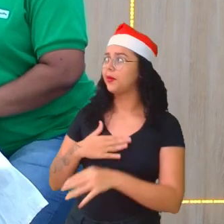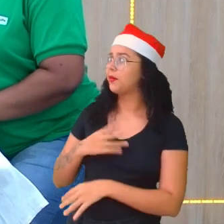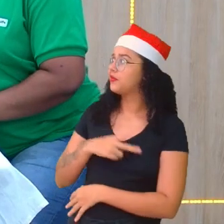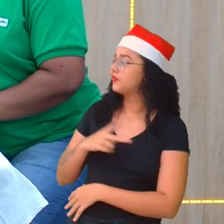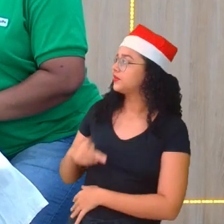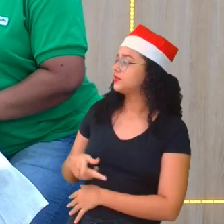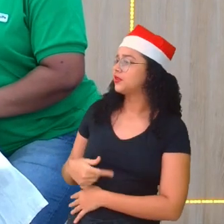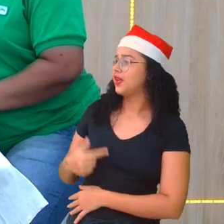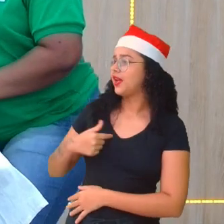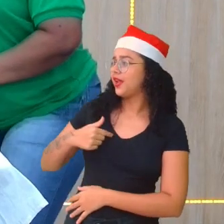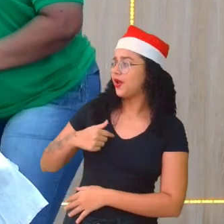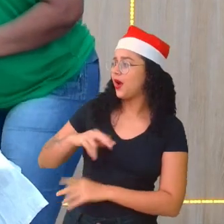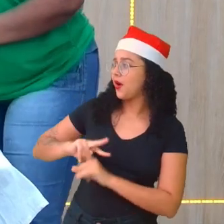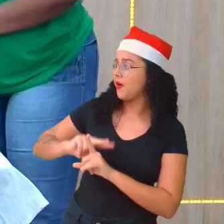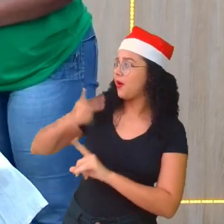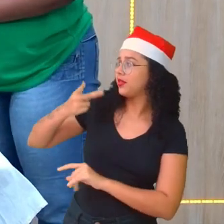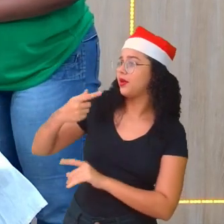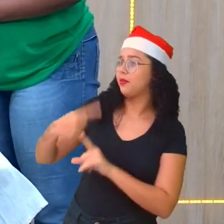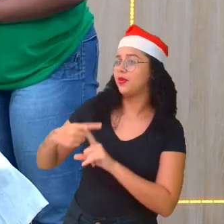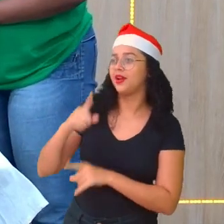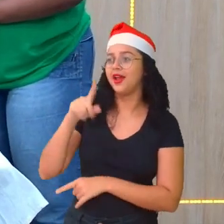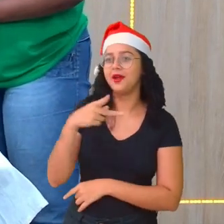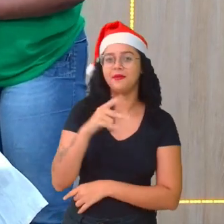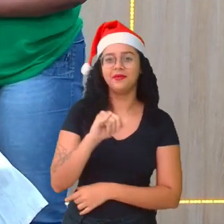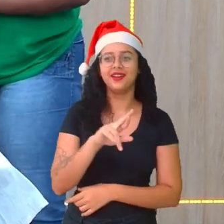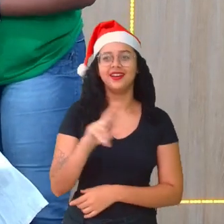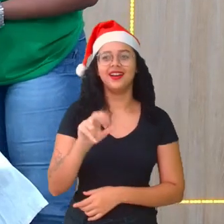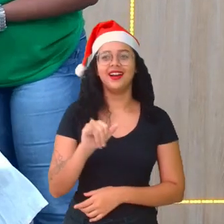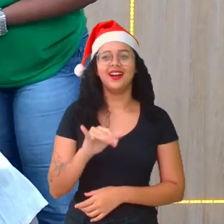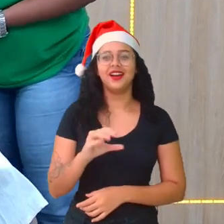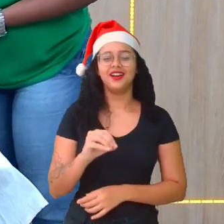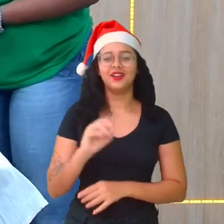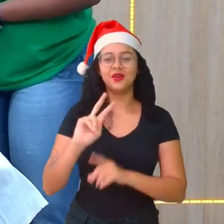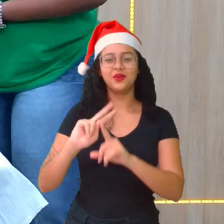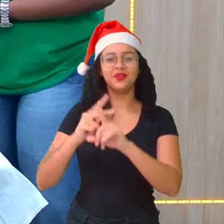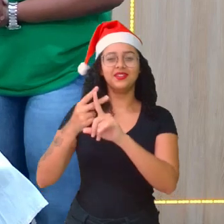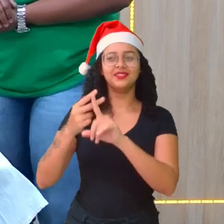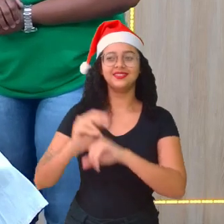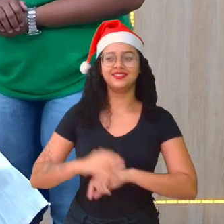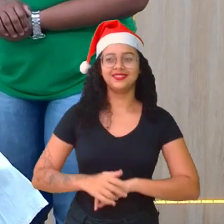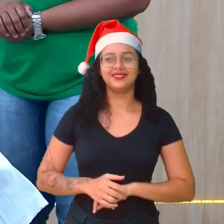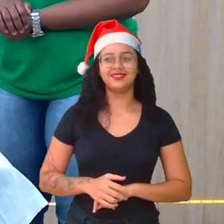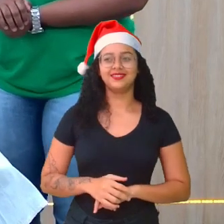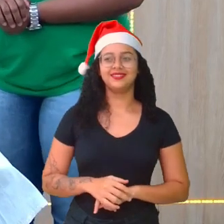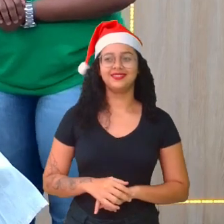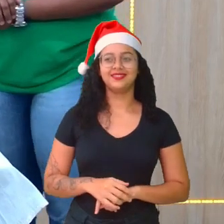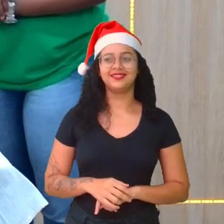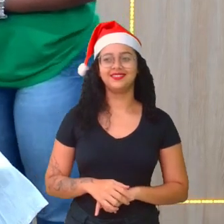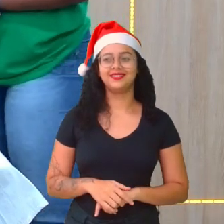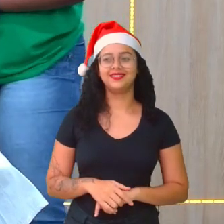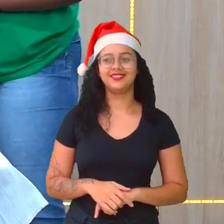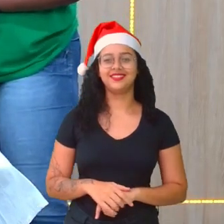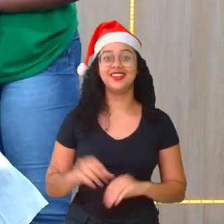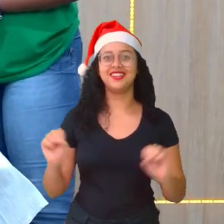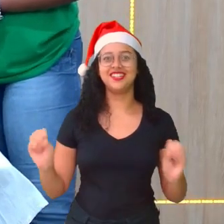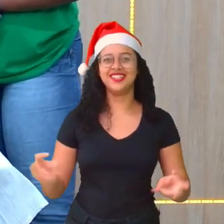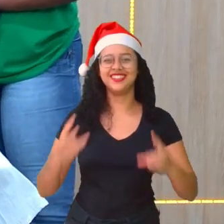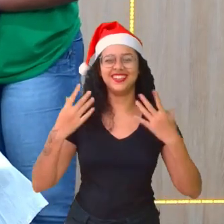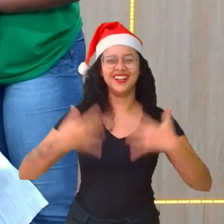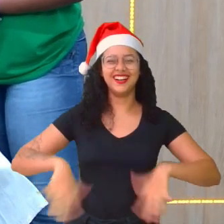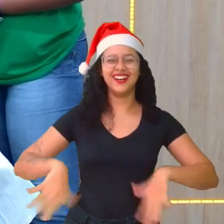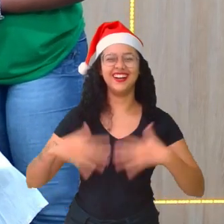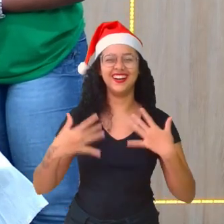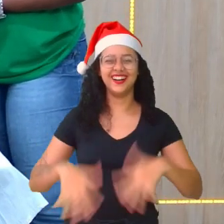é eu ao quadrado, por quê? É o pi raio ao quadrado! Ah, galera! Show de